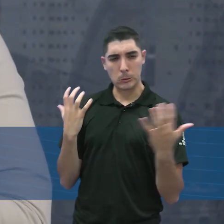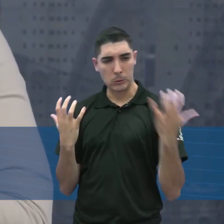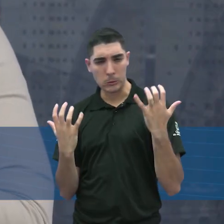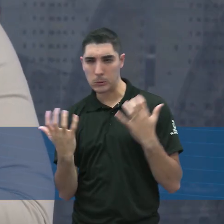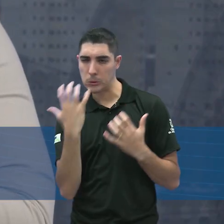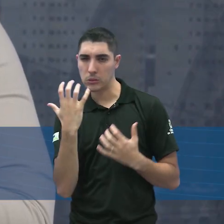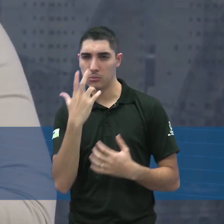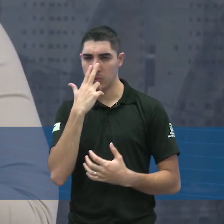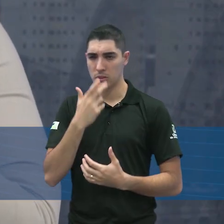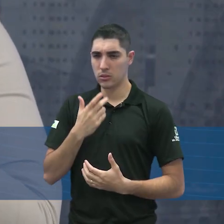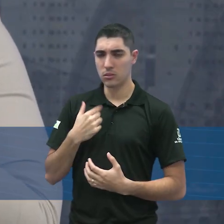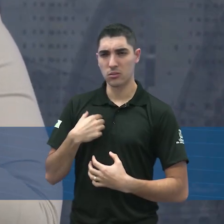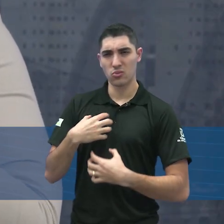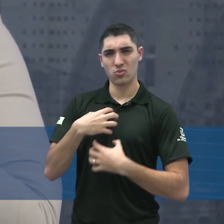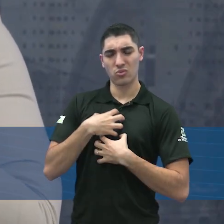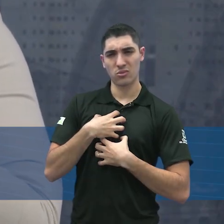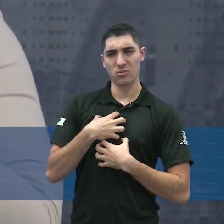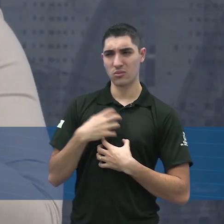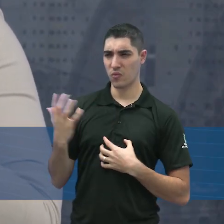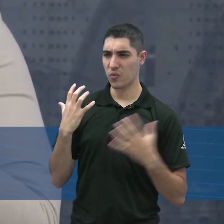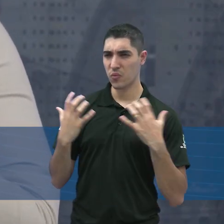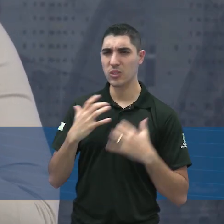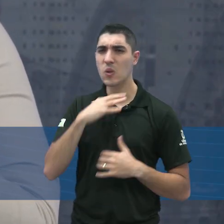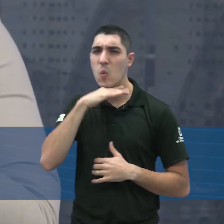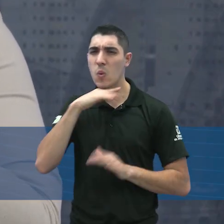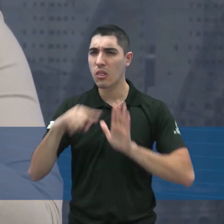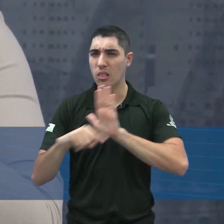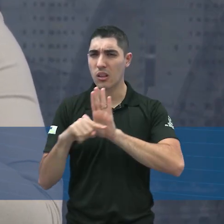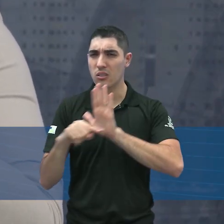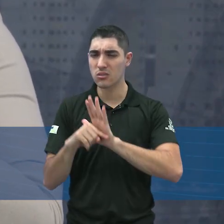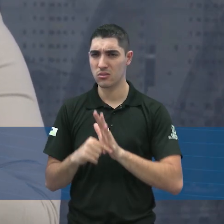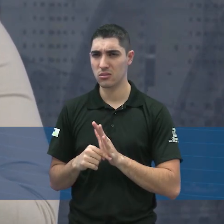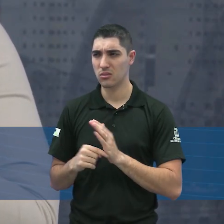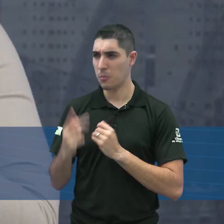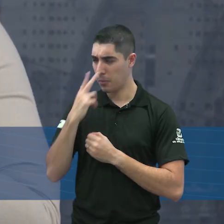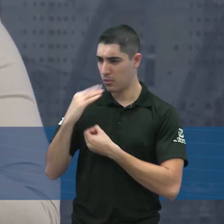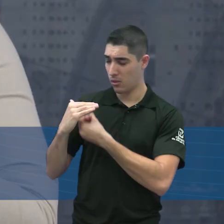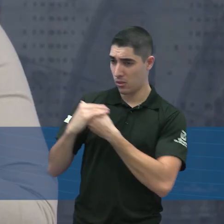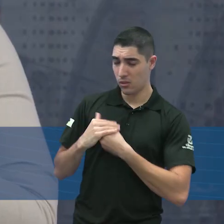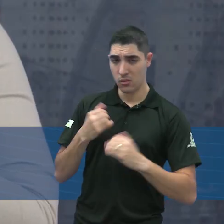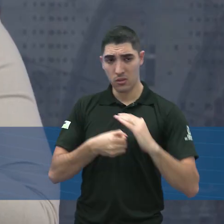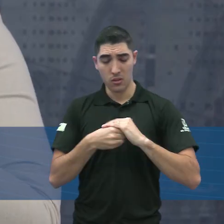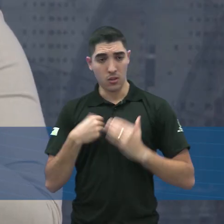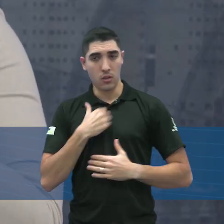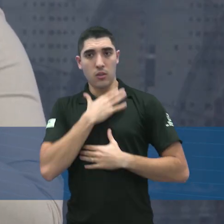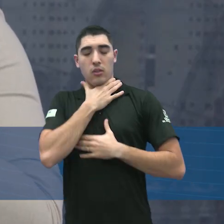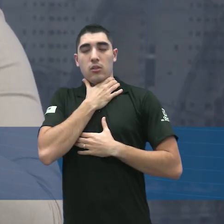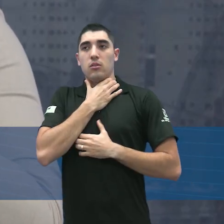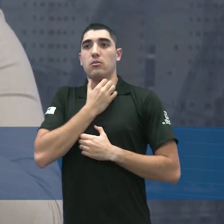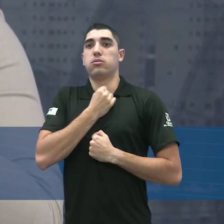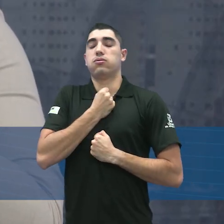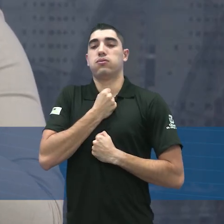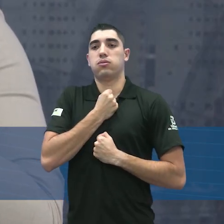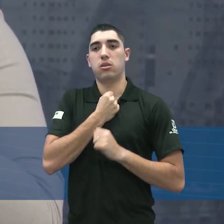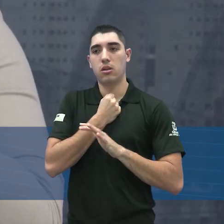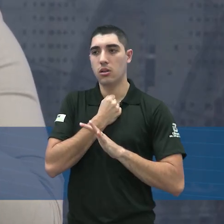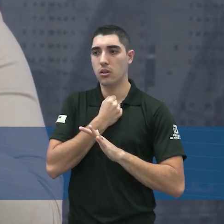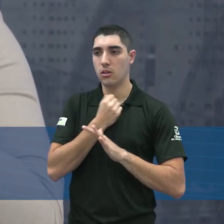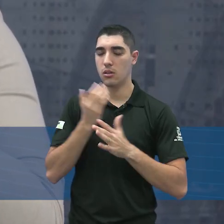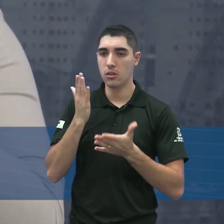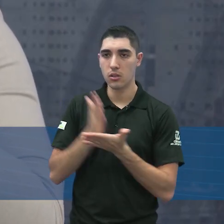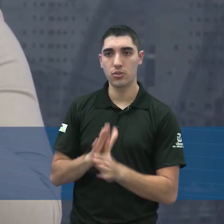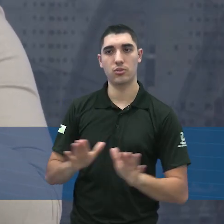influenciados negativamente, estamos nos sentindo explorados, estamos nos sentindo oprimidos, sufocados. Porque, por mais